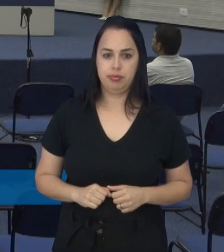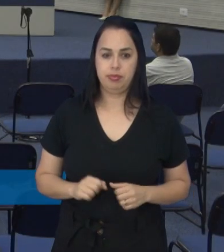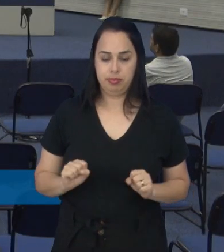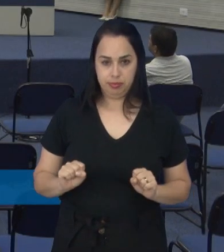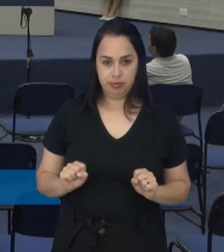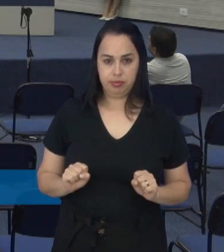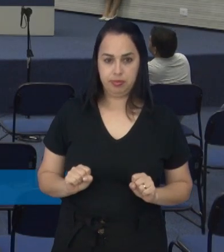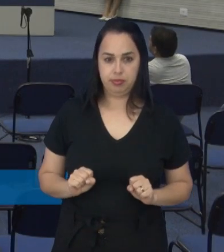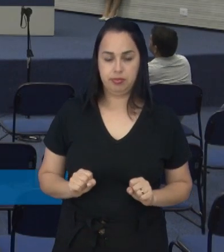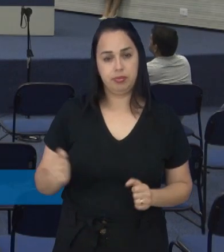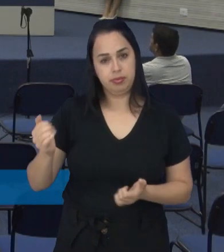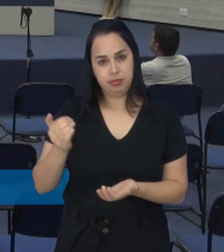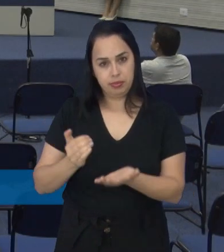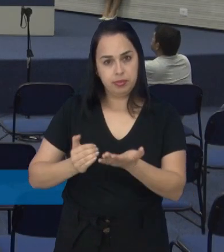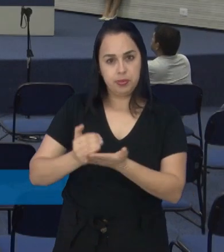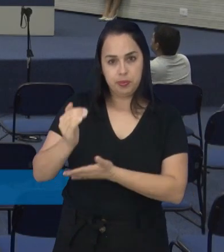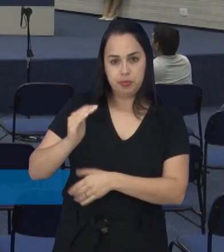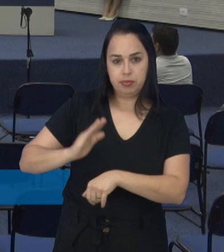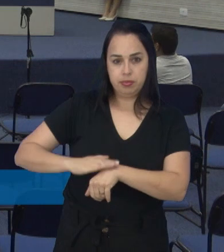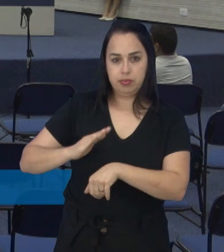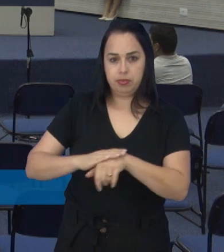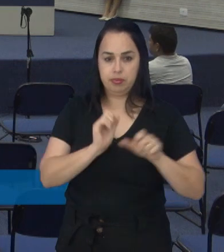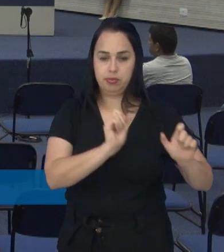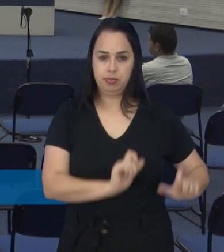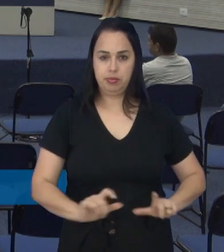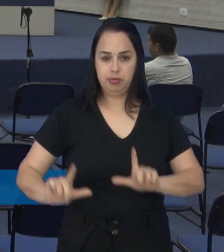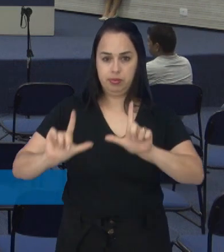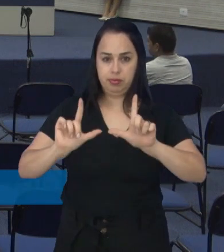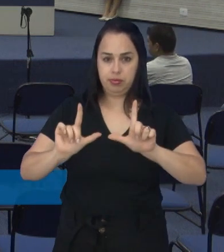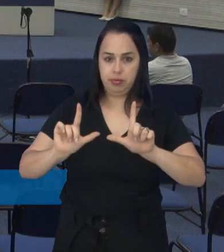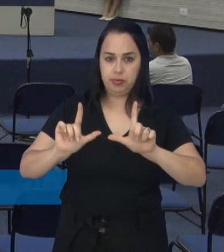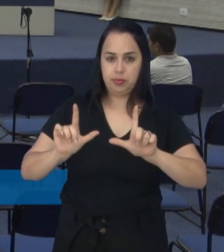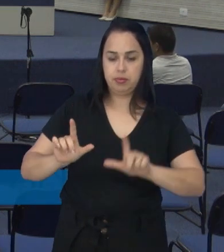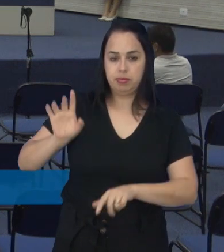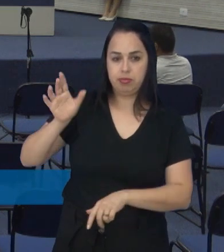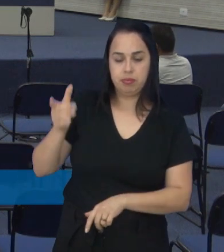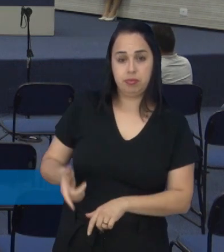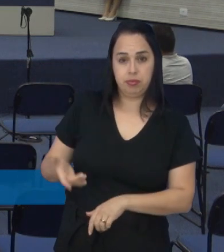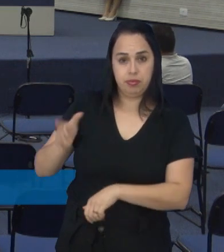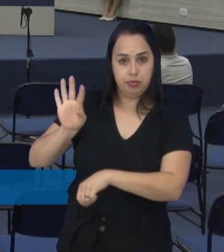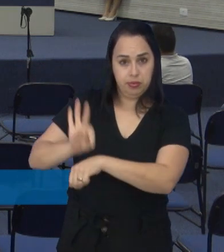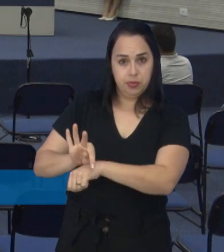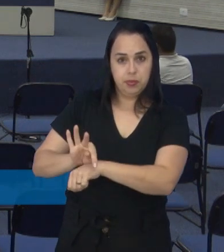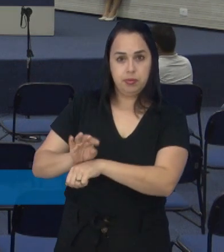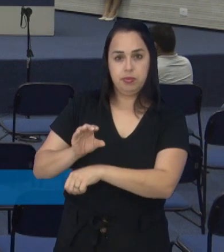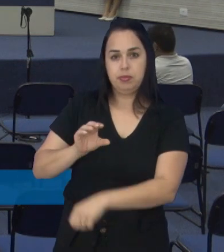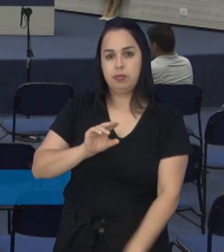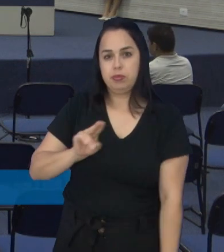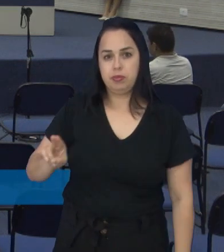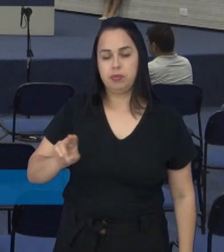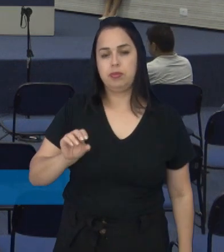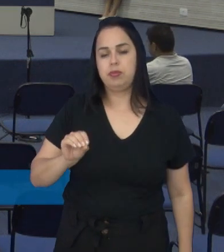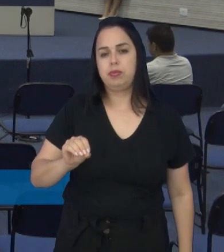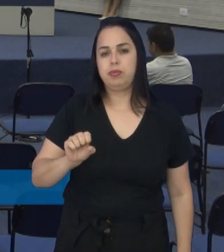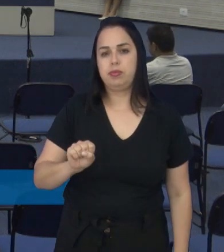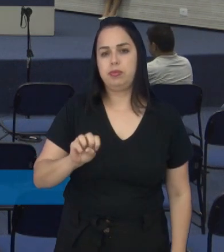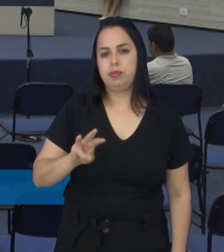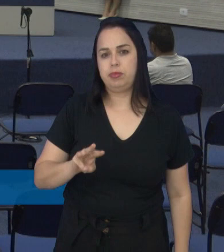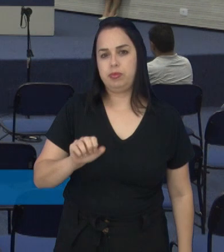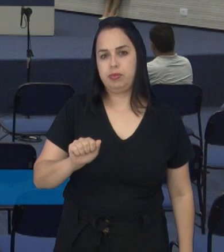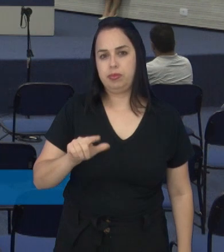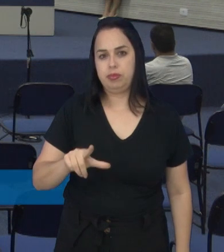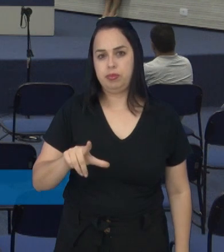podemos neste momento então teremos a apresentação pelo técnico da prefeitura Engenheiro Osvaldo Vieira